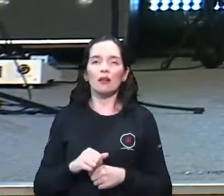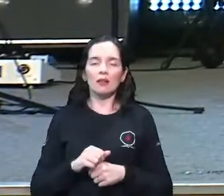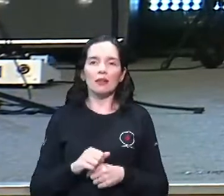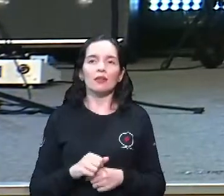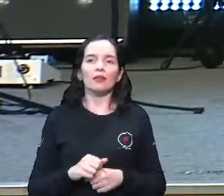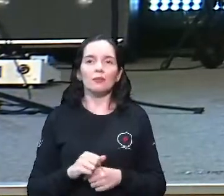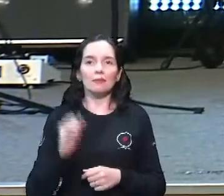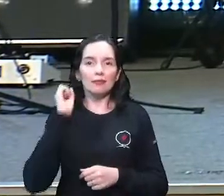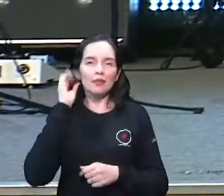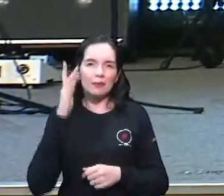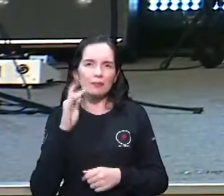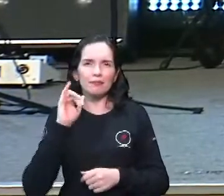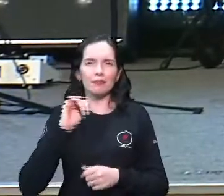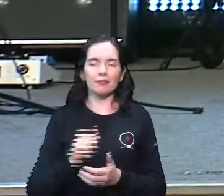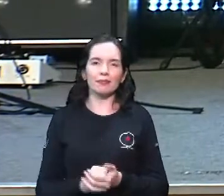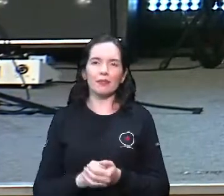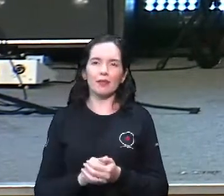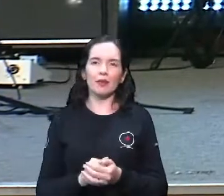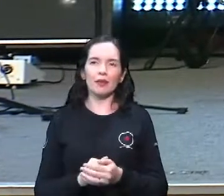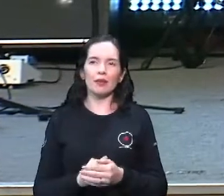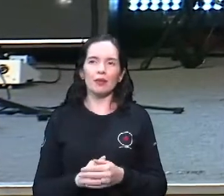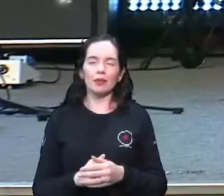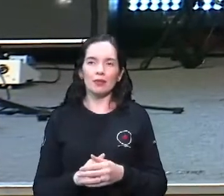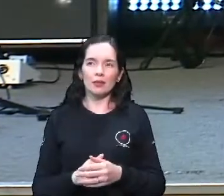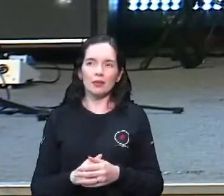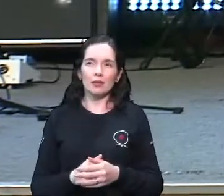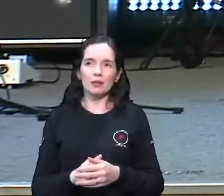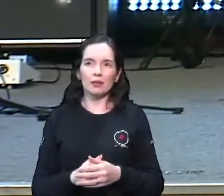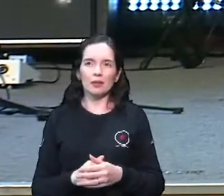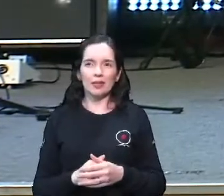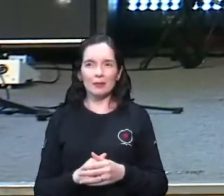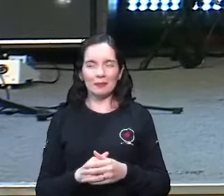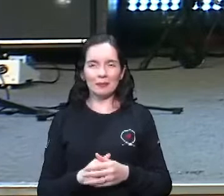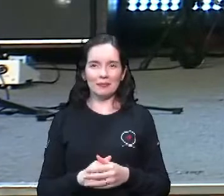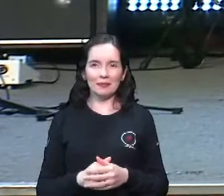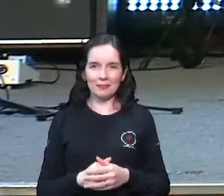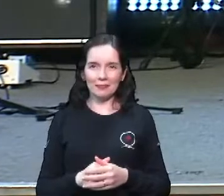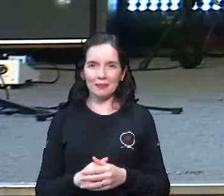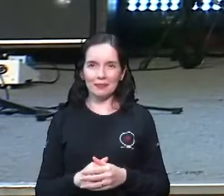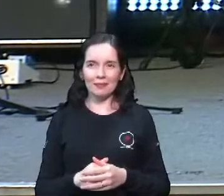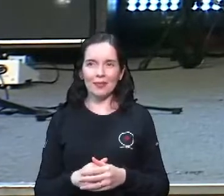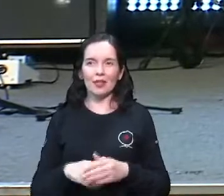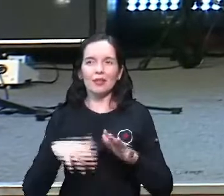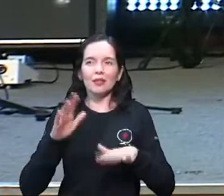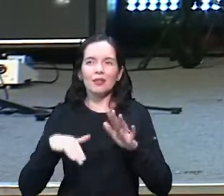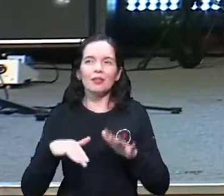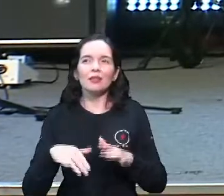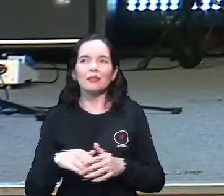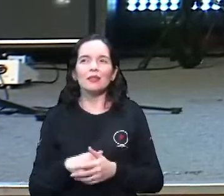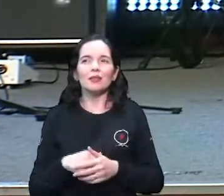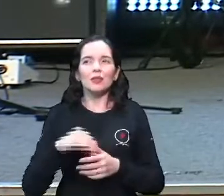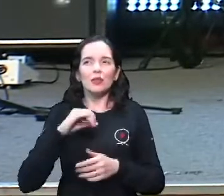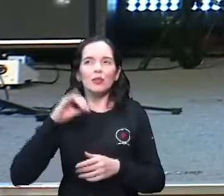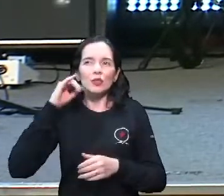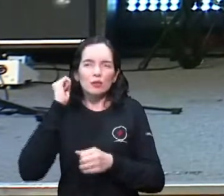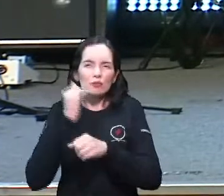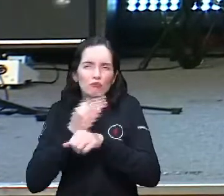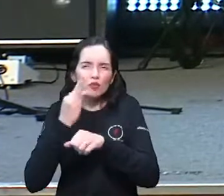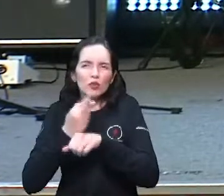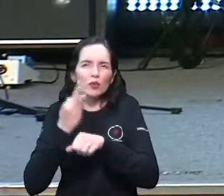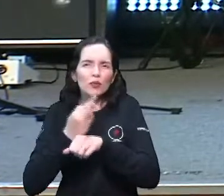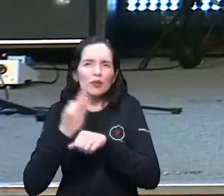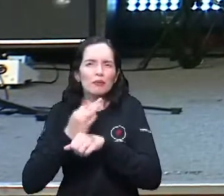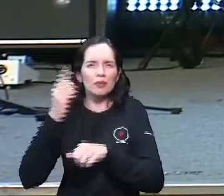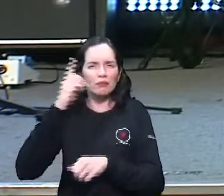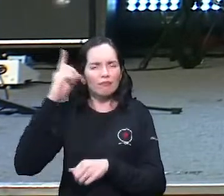cedo, consumido à noite pela geada e de dia pelo calor. Mas valeu a pena, porque com Deus sempre vai